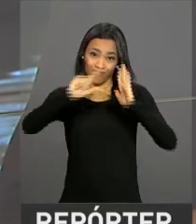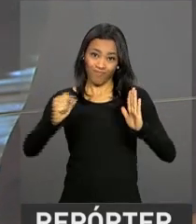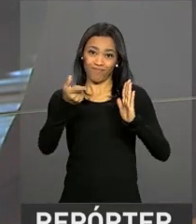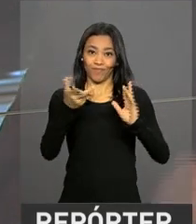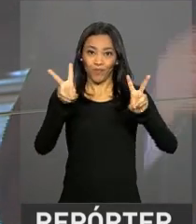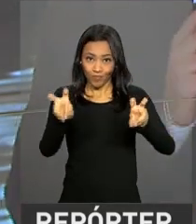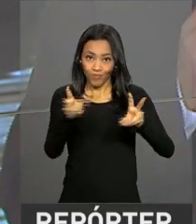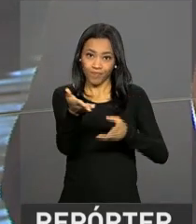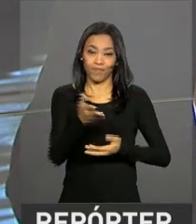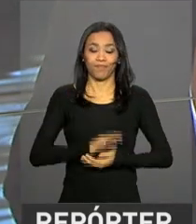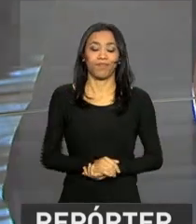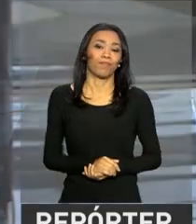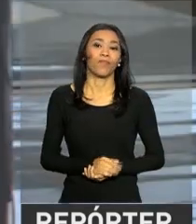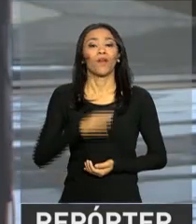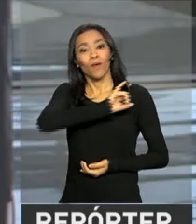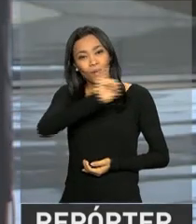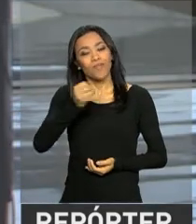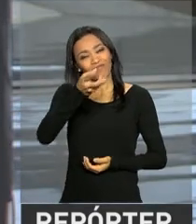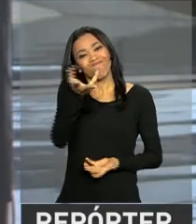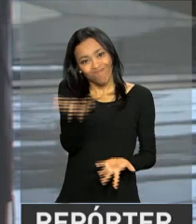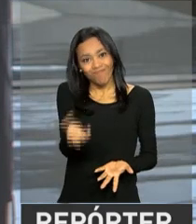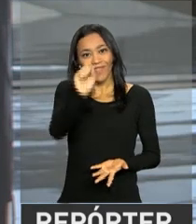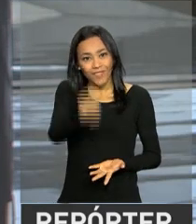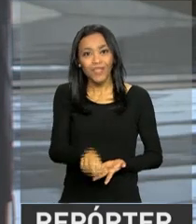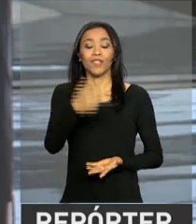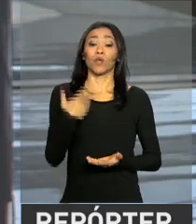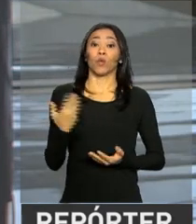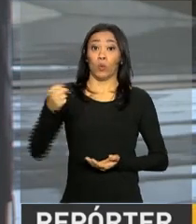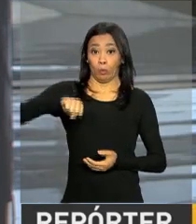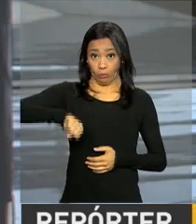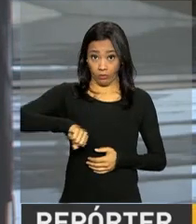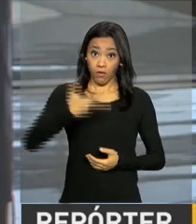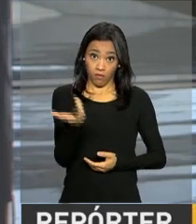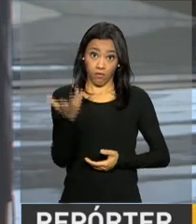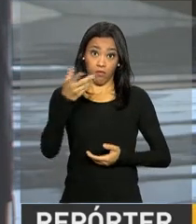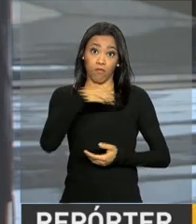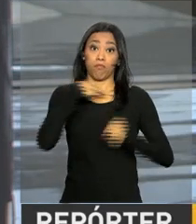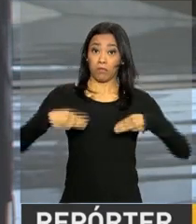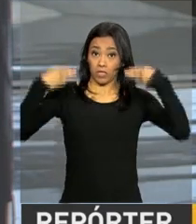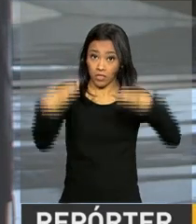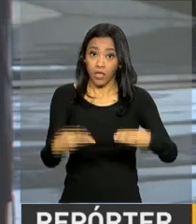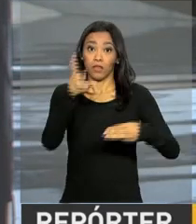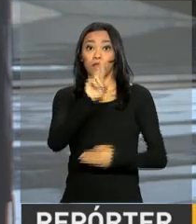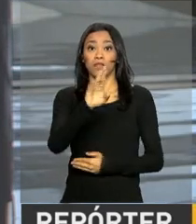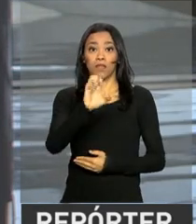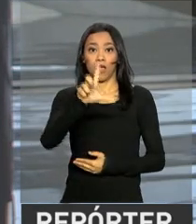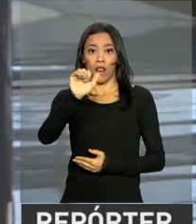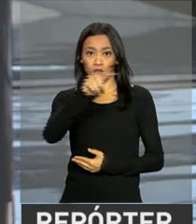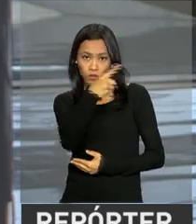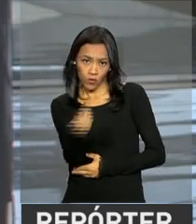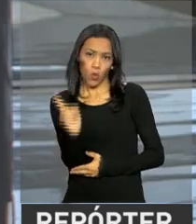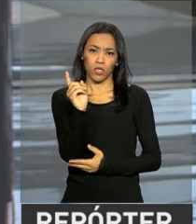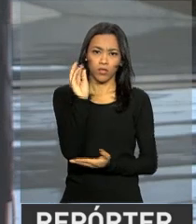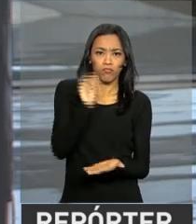Pedro Oi Daniele exatamente o ministério das relações exteriores informou aí por meio de nota que não há